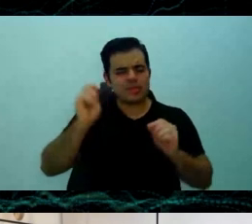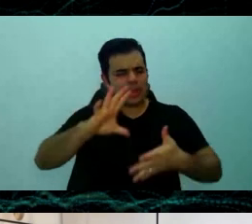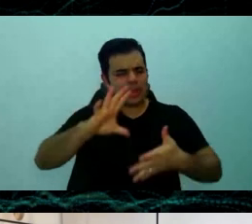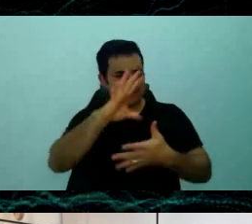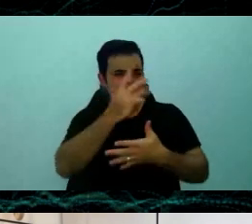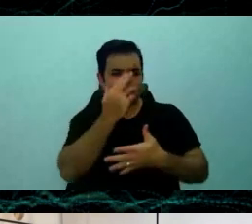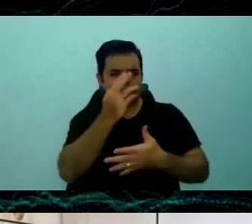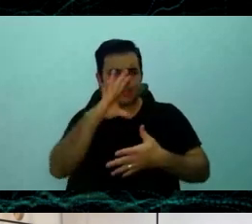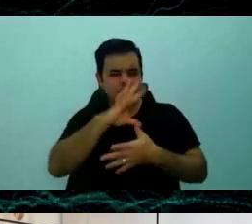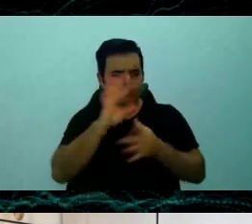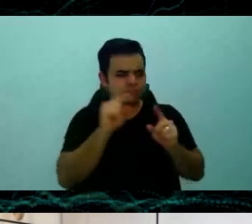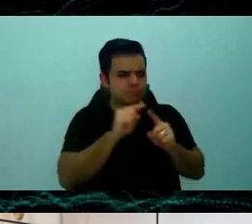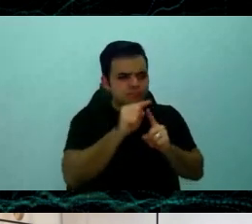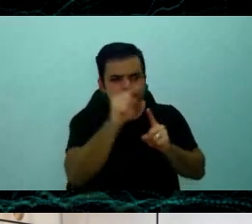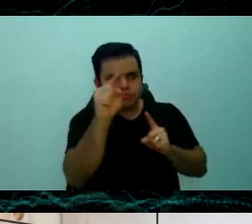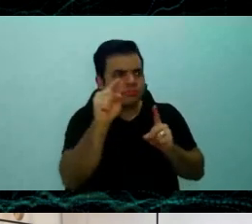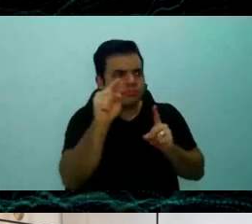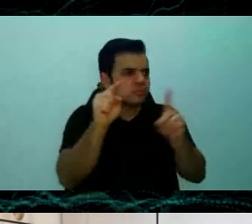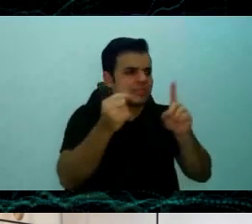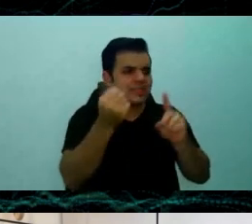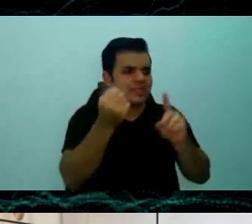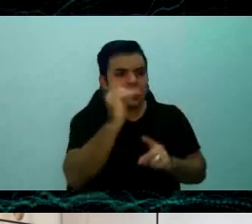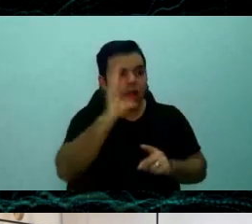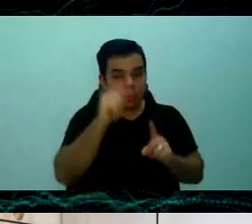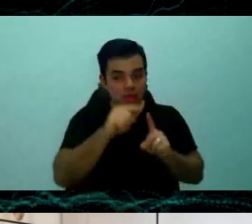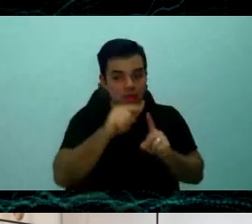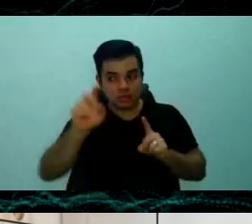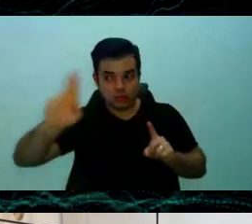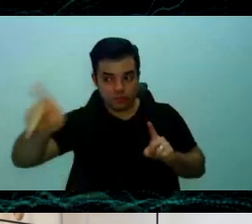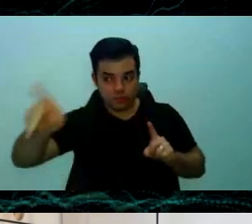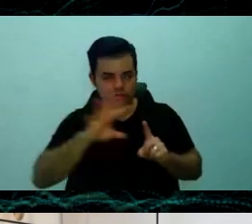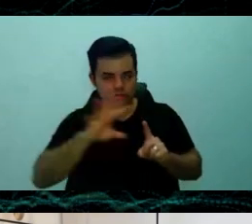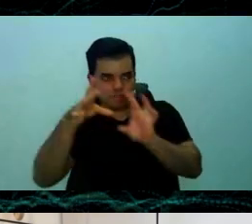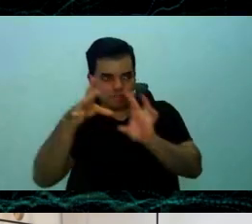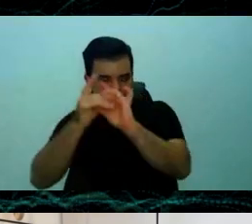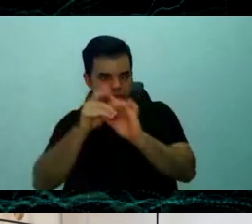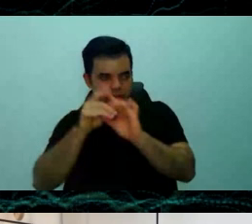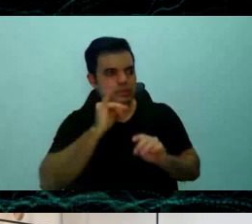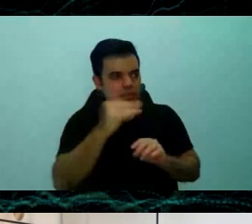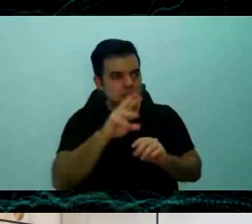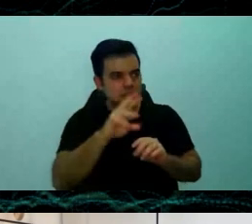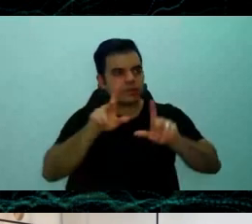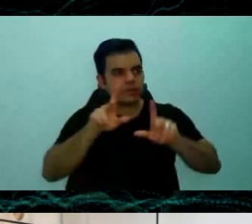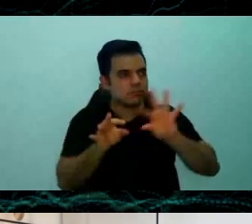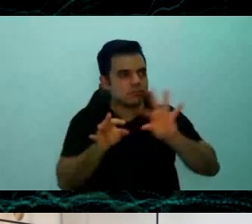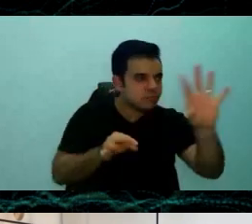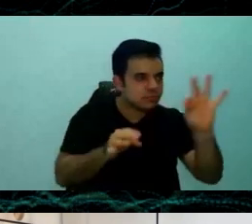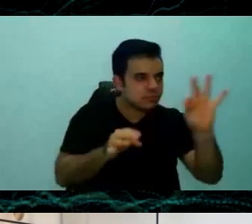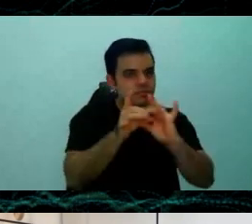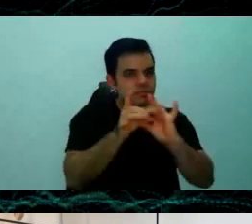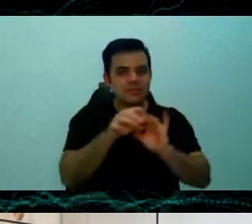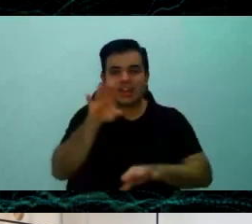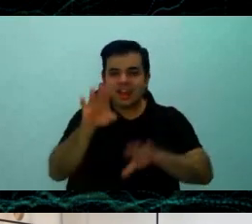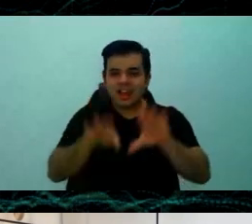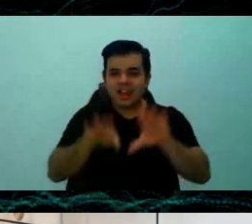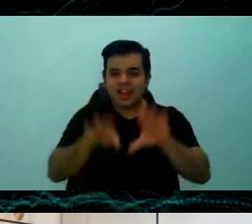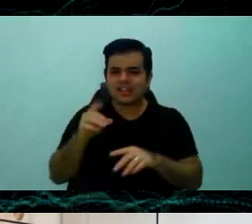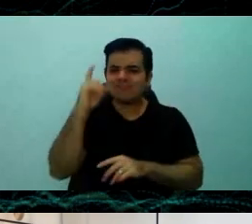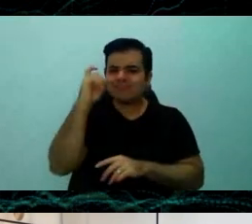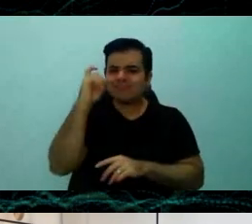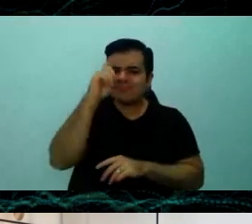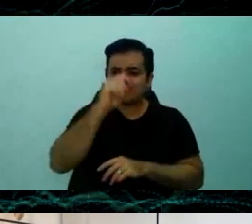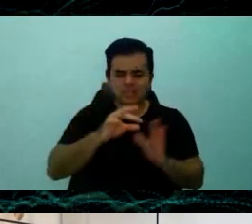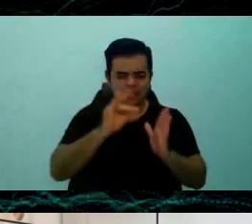fosse um ambiente dev, faz isso, se fosse um ambiente homolog, faz aquilo. Mas, às vezes, você acaba colocando muita complexidade no